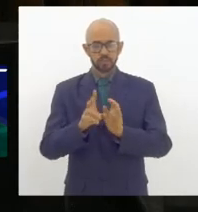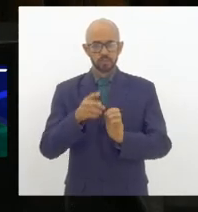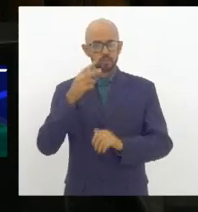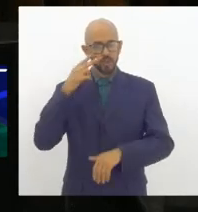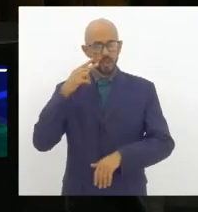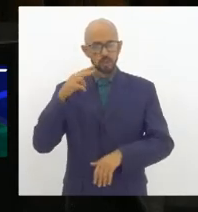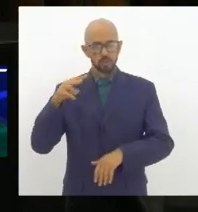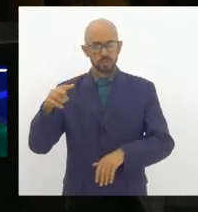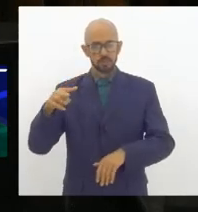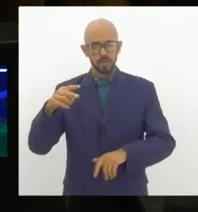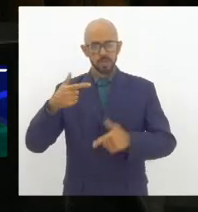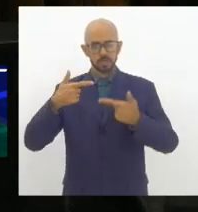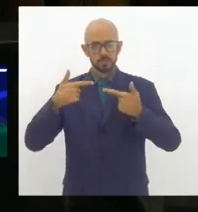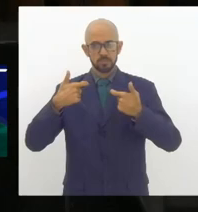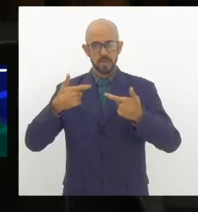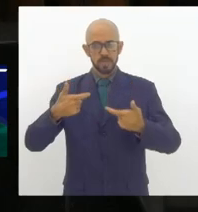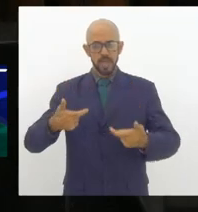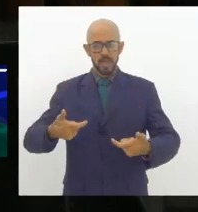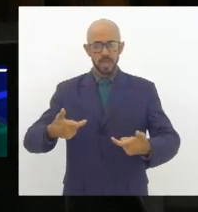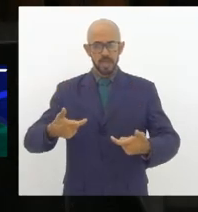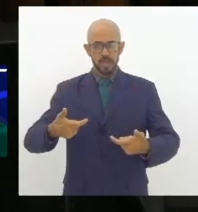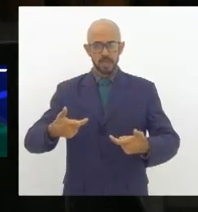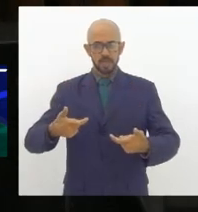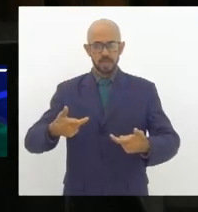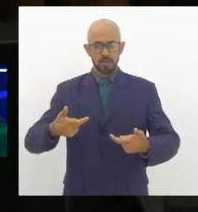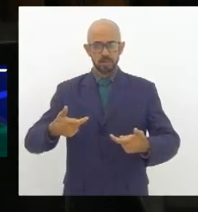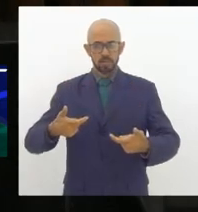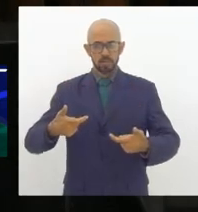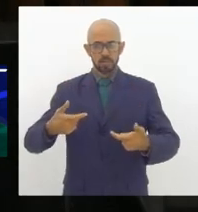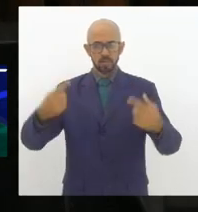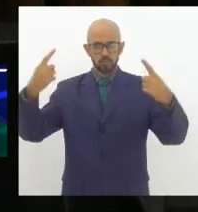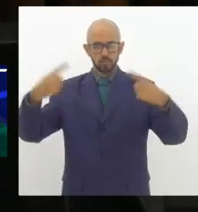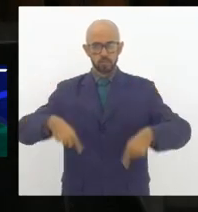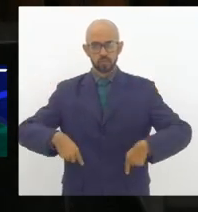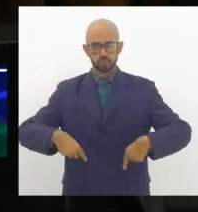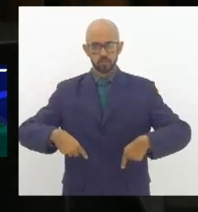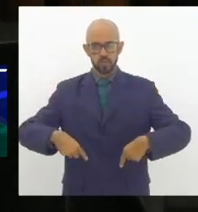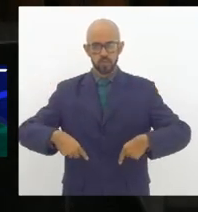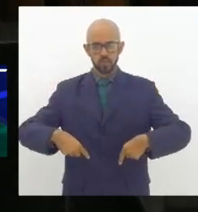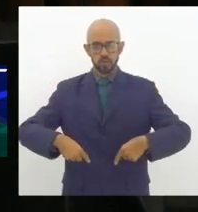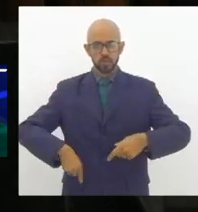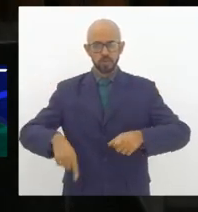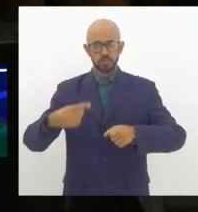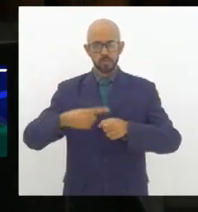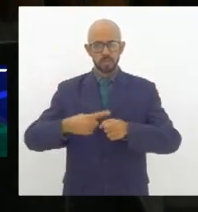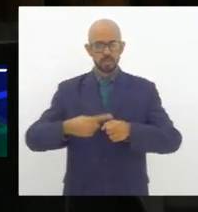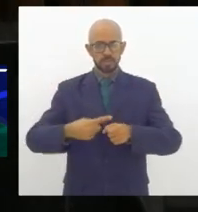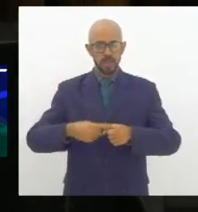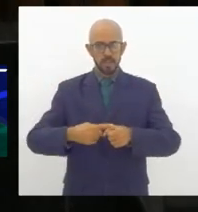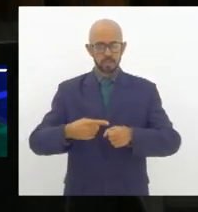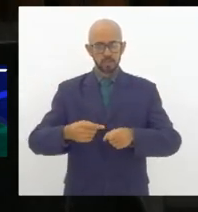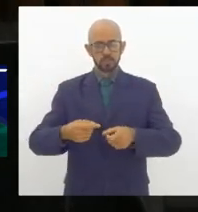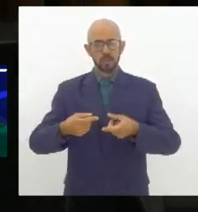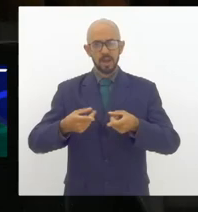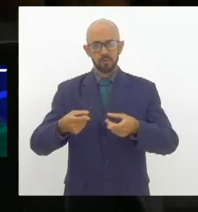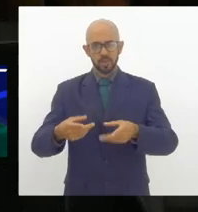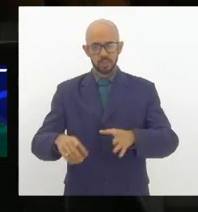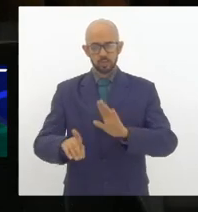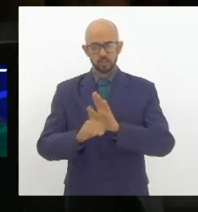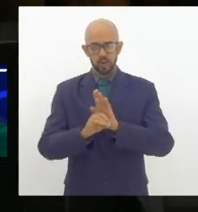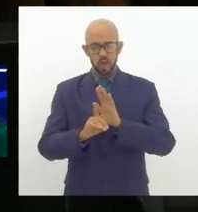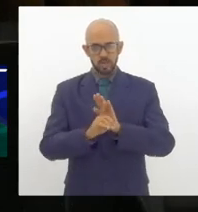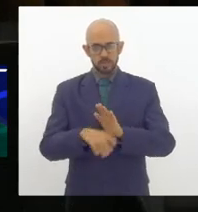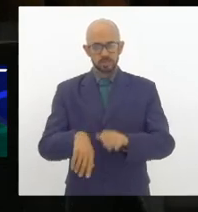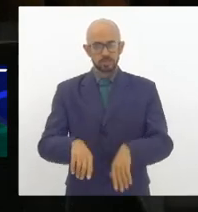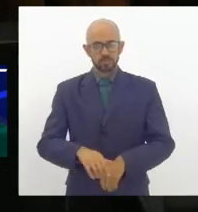uma guerra uma guerra por disputa de território pelo tráfico pelo tráfico